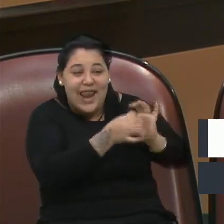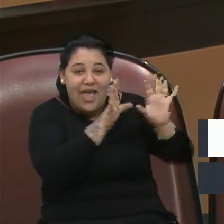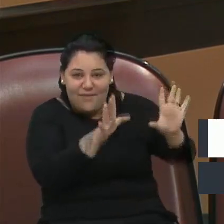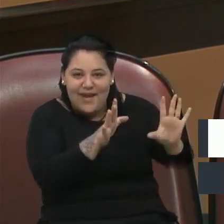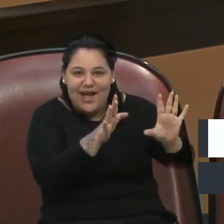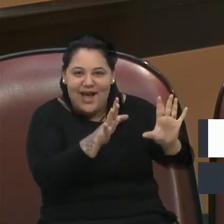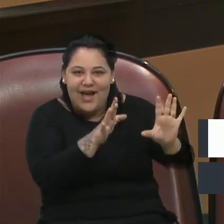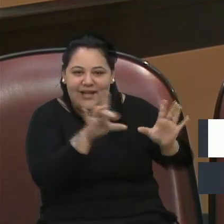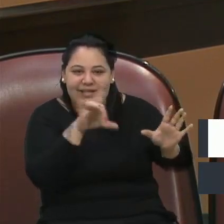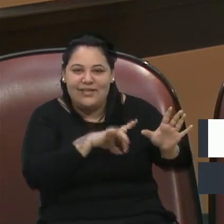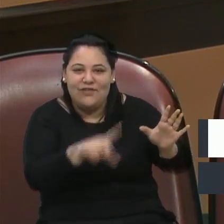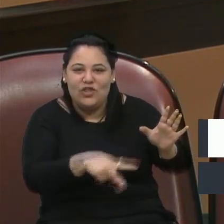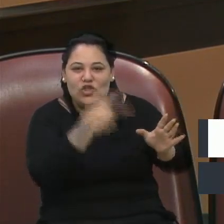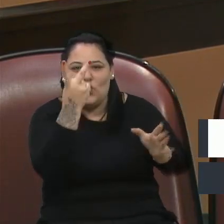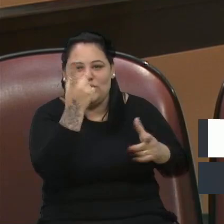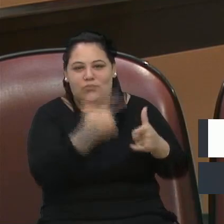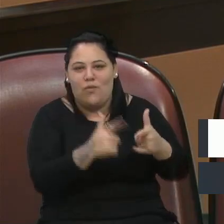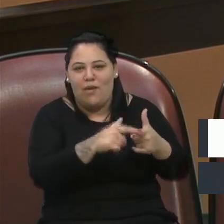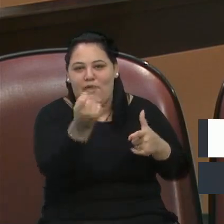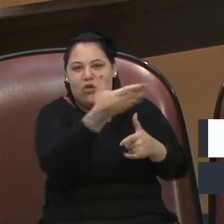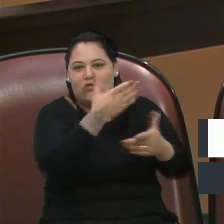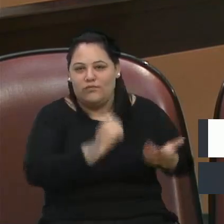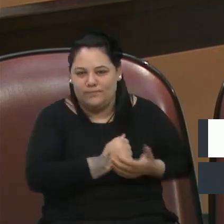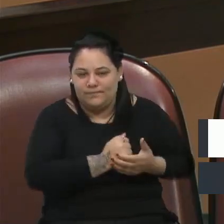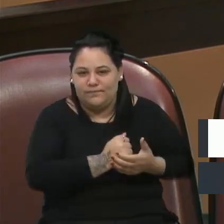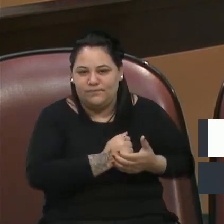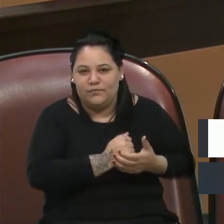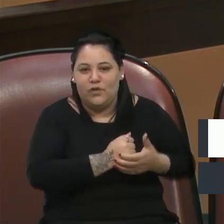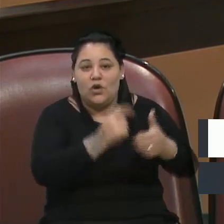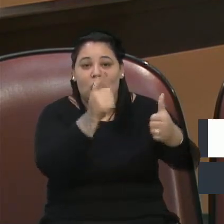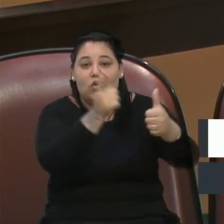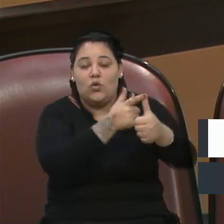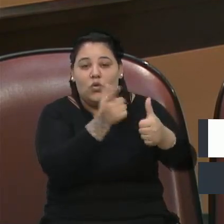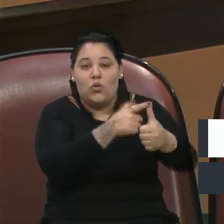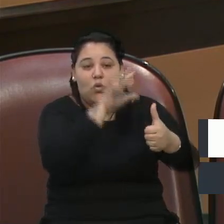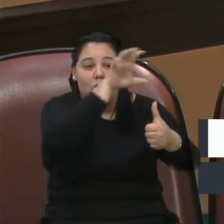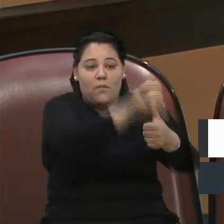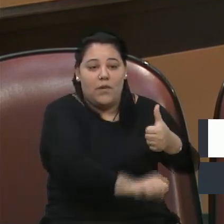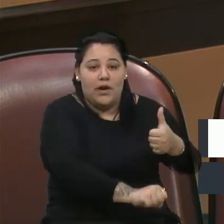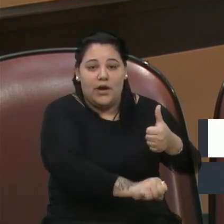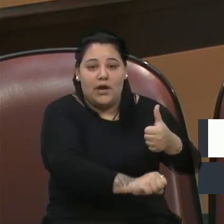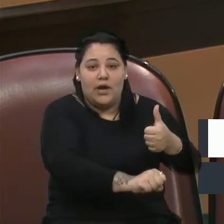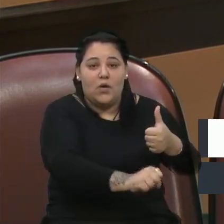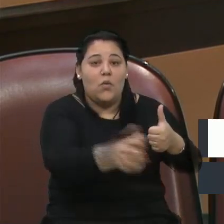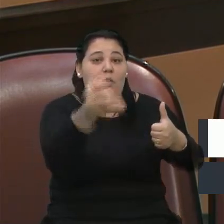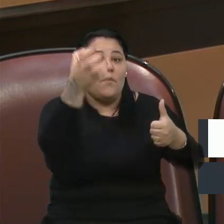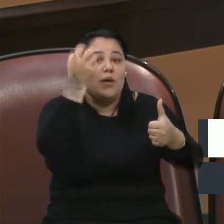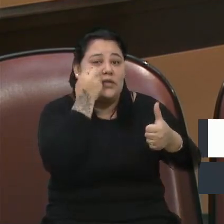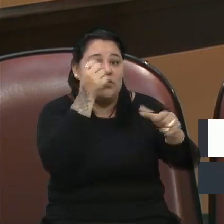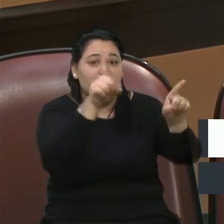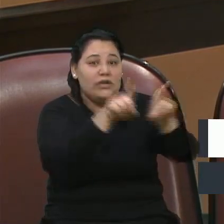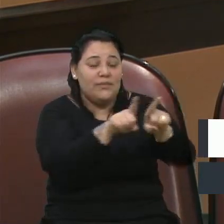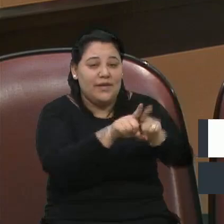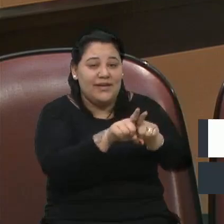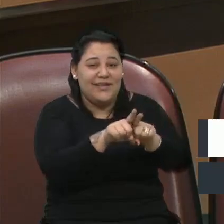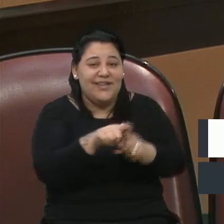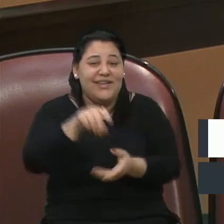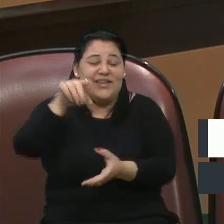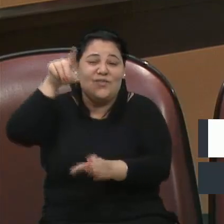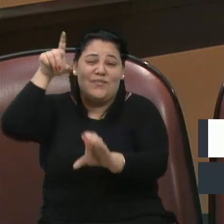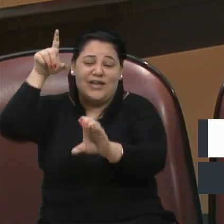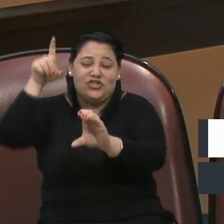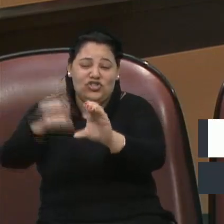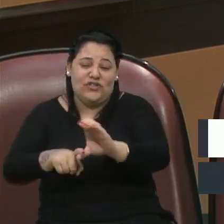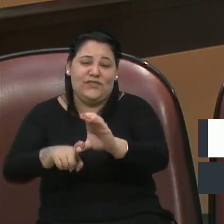surgiu dois fatos novos. Um uso campeão e ainda uma pendência de hipoteca justamente